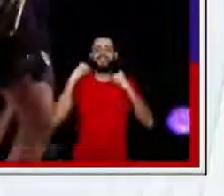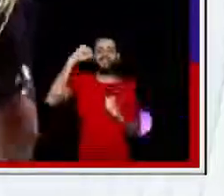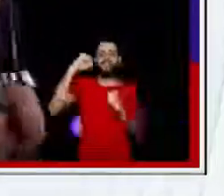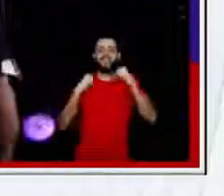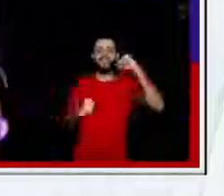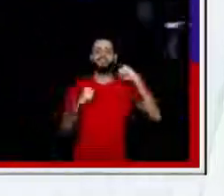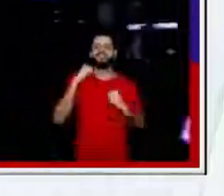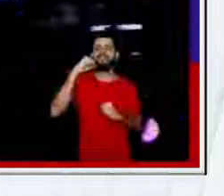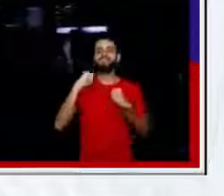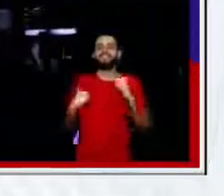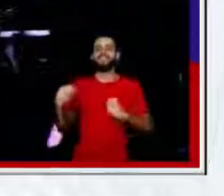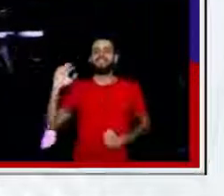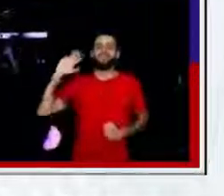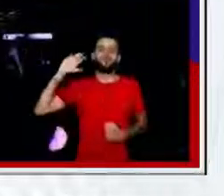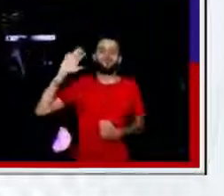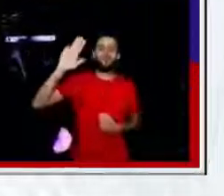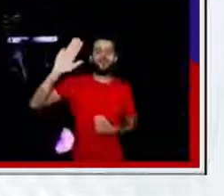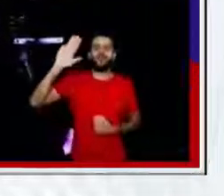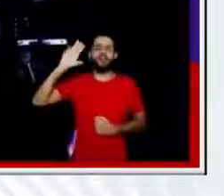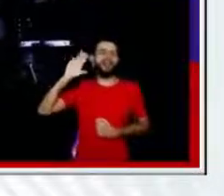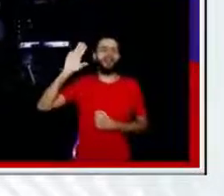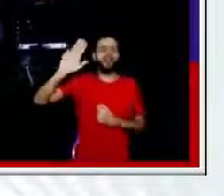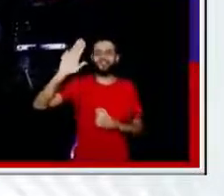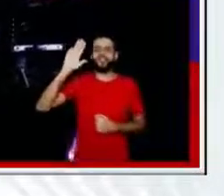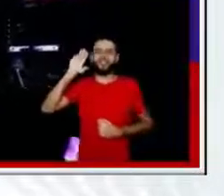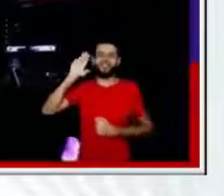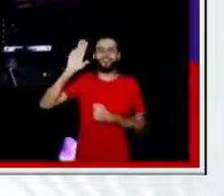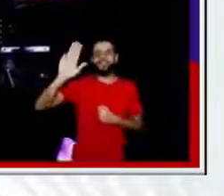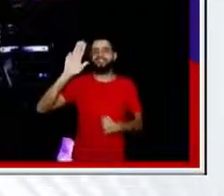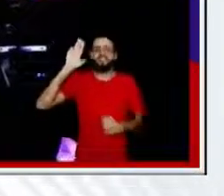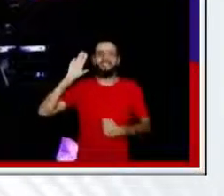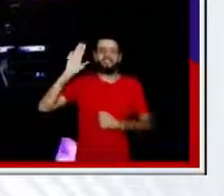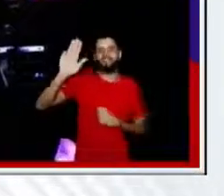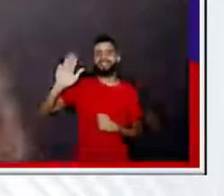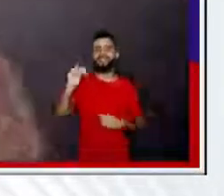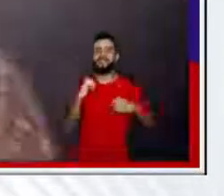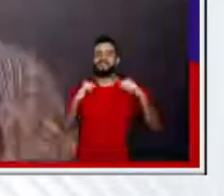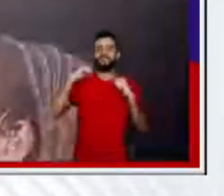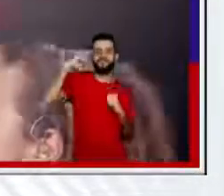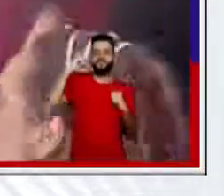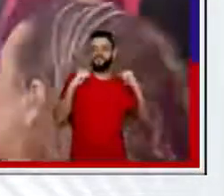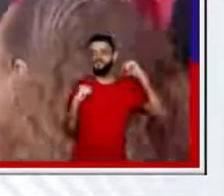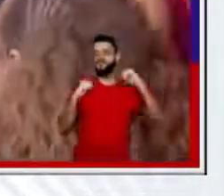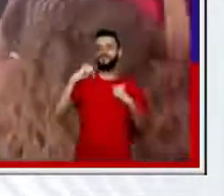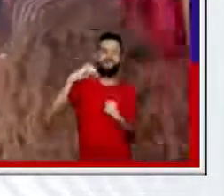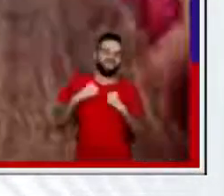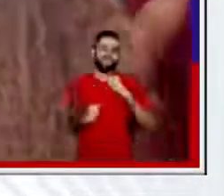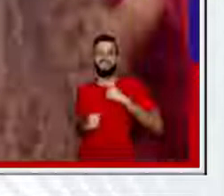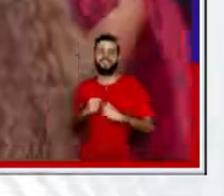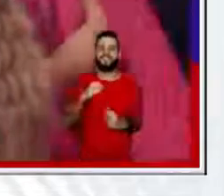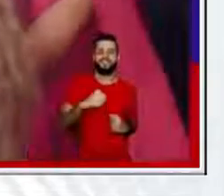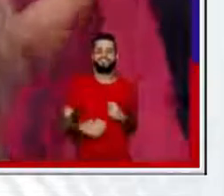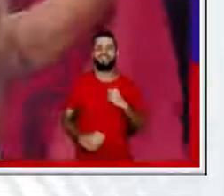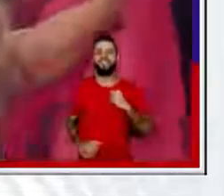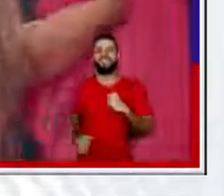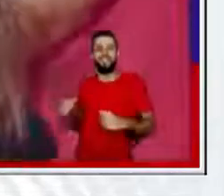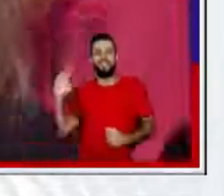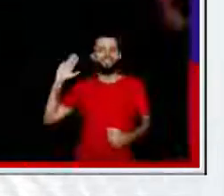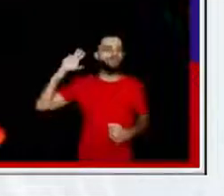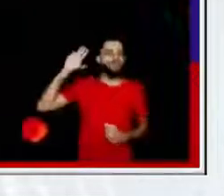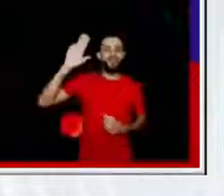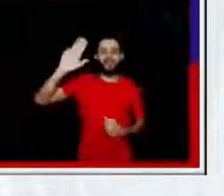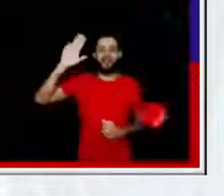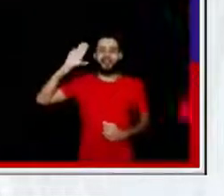correção, Daniel, porque é muito normal os vereadores pedirem emendas para fazer várias atividades,